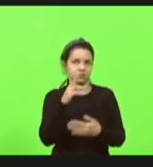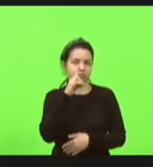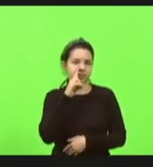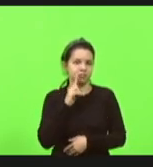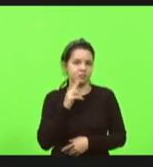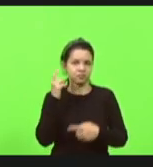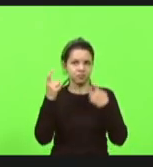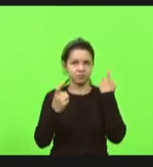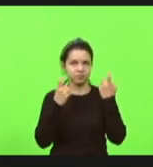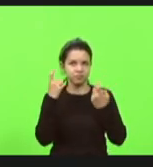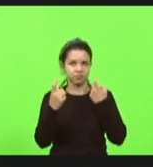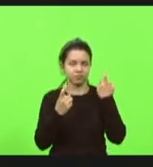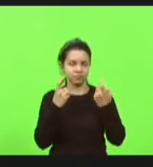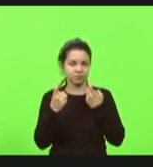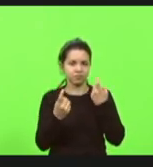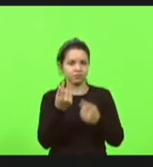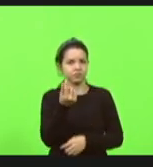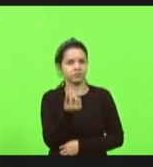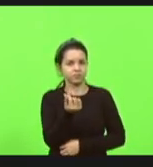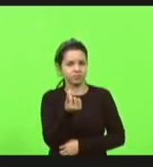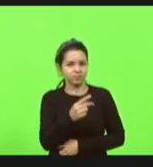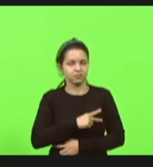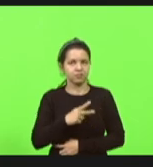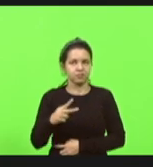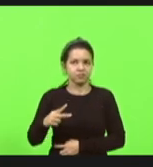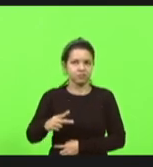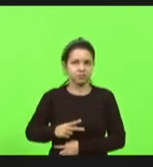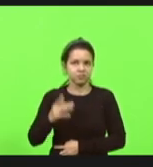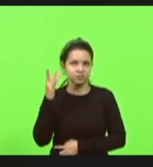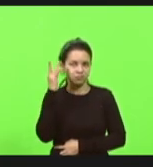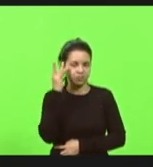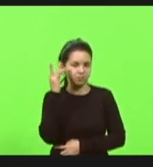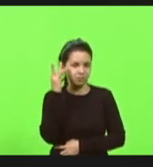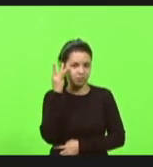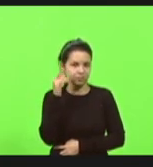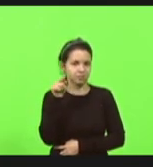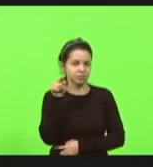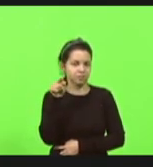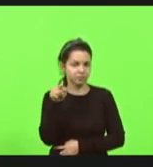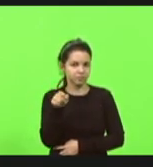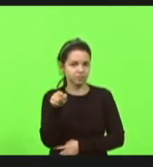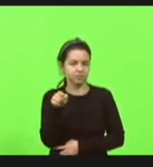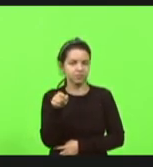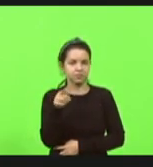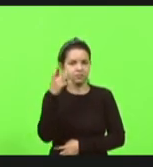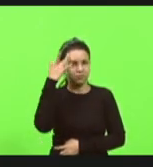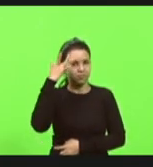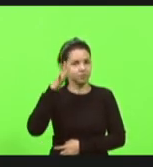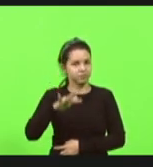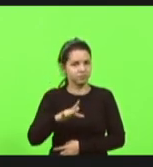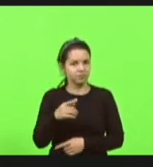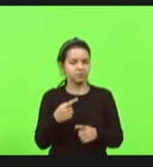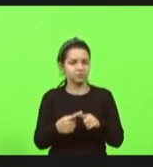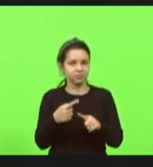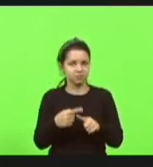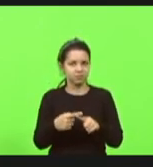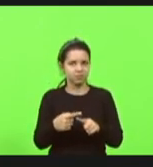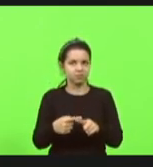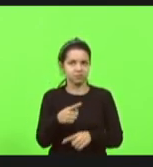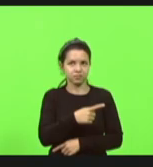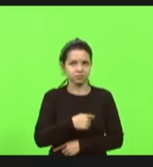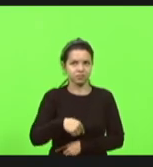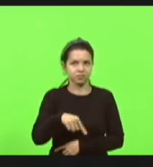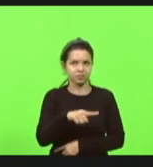preocupação com o erário público, mas eu acho que talvez ele esteja desatualizado, porque nós temos, de fato,